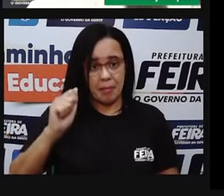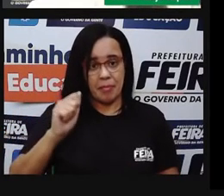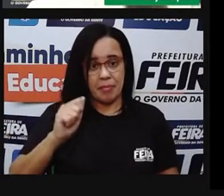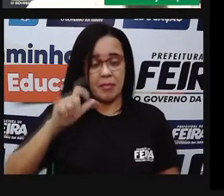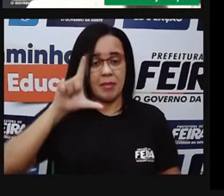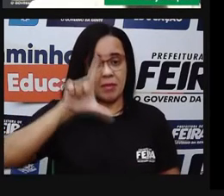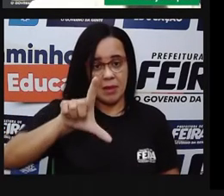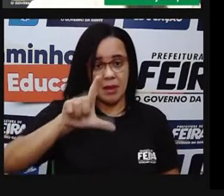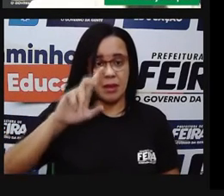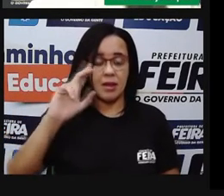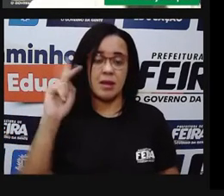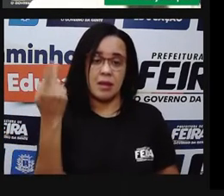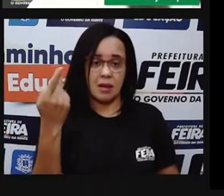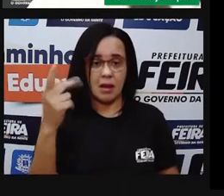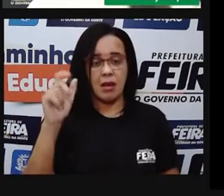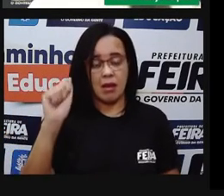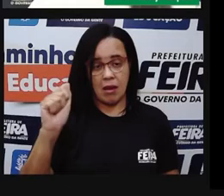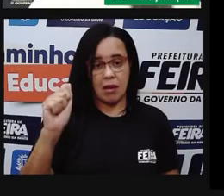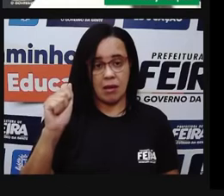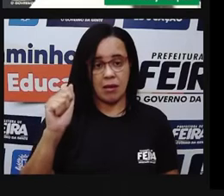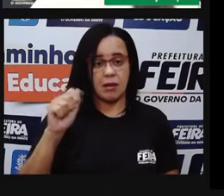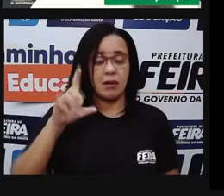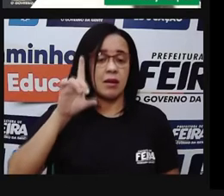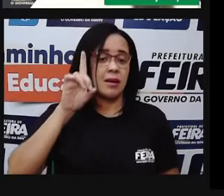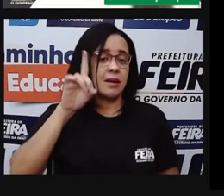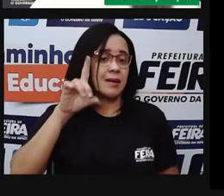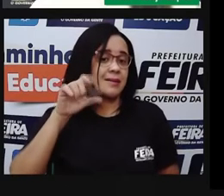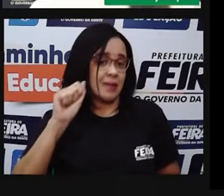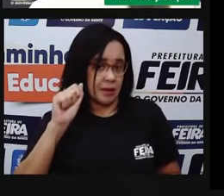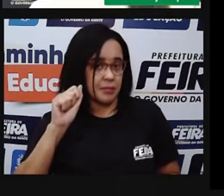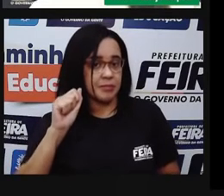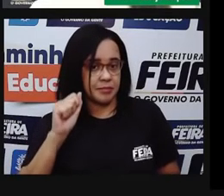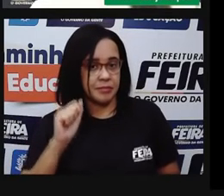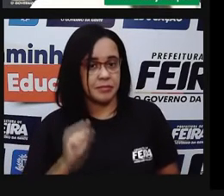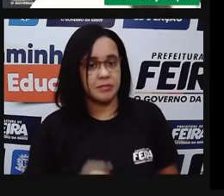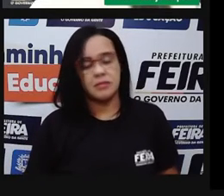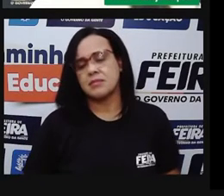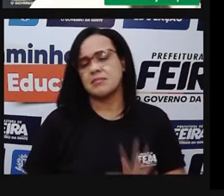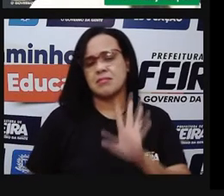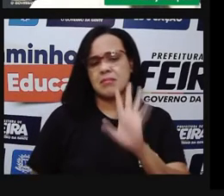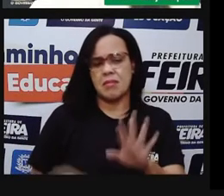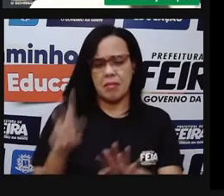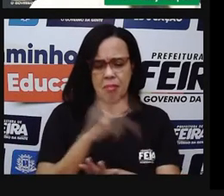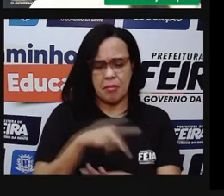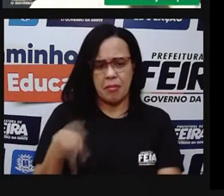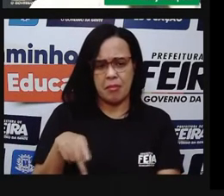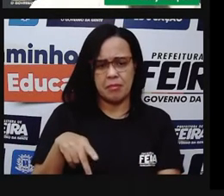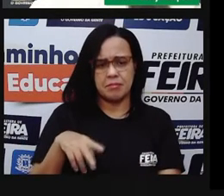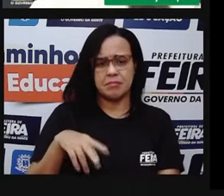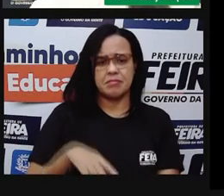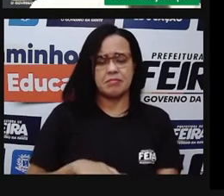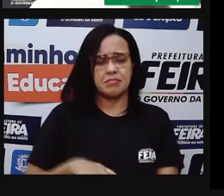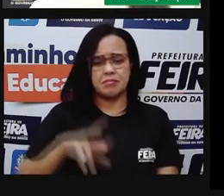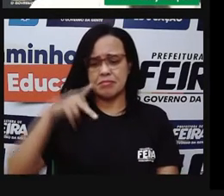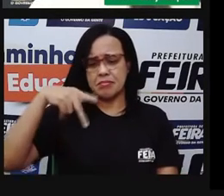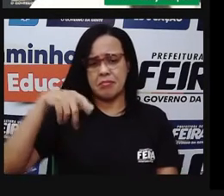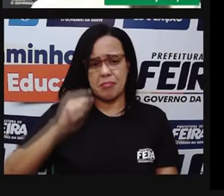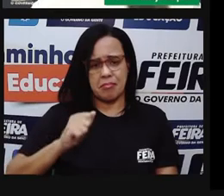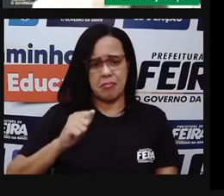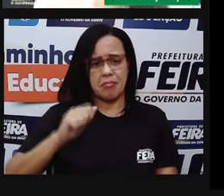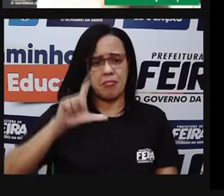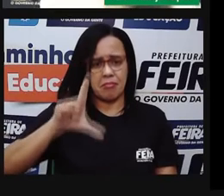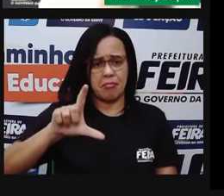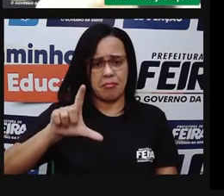Lh, sa, mas pro, quando eu falo sa de palhaçada,